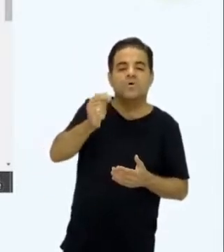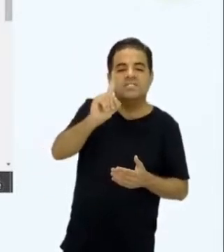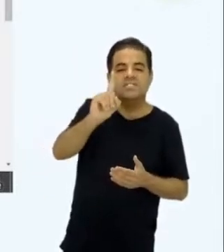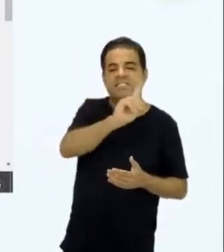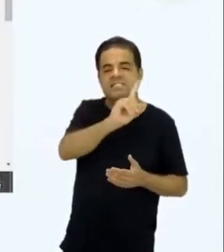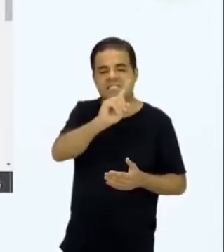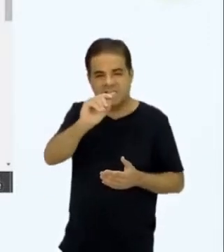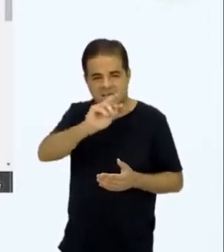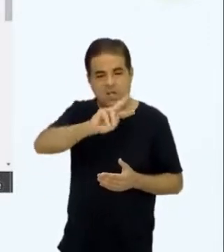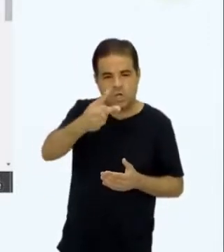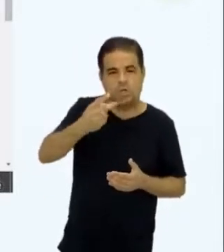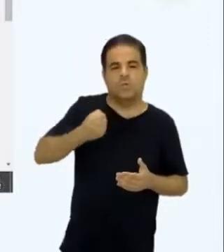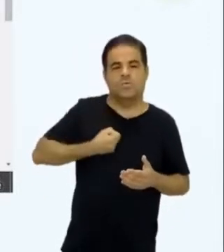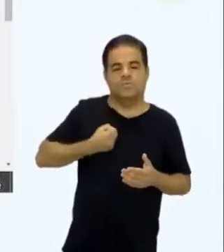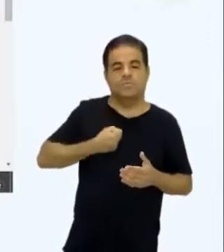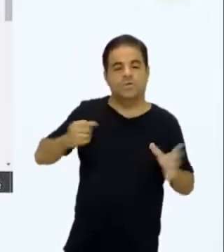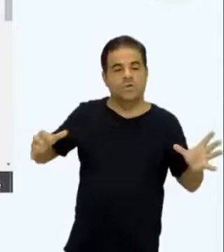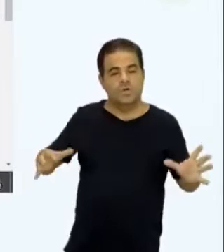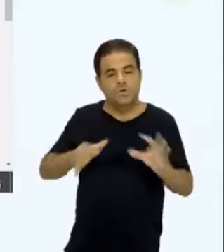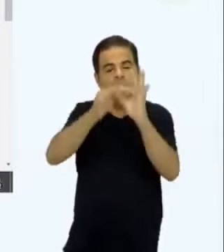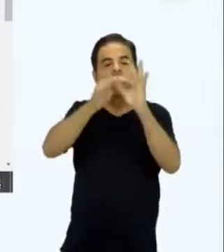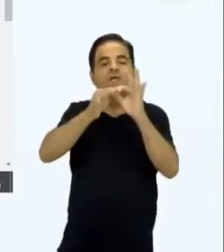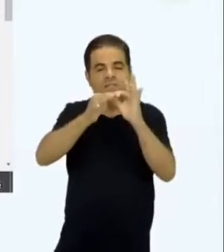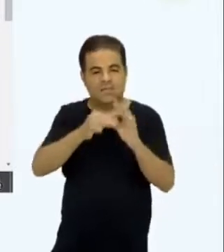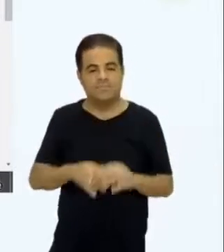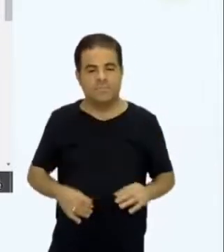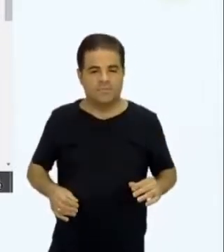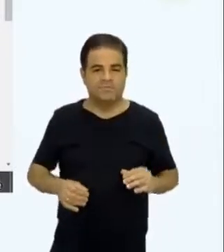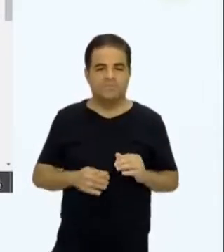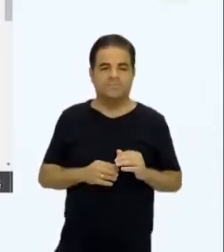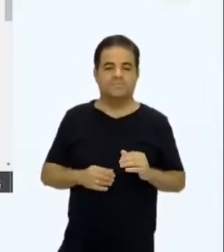ohms e o conectamos da nossa